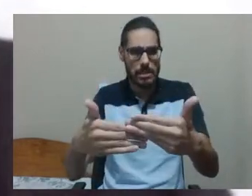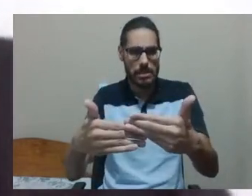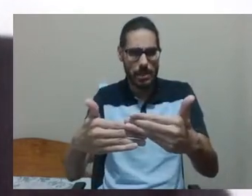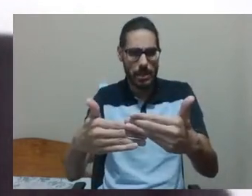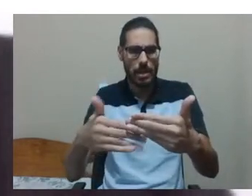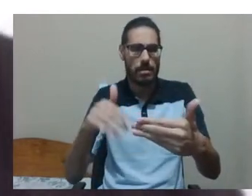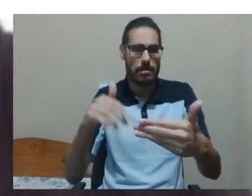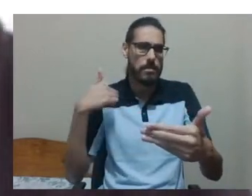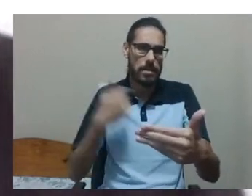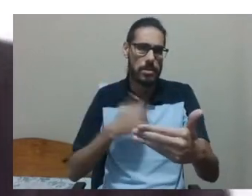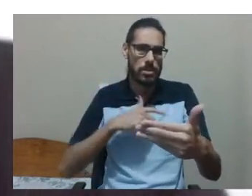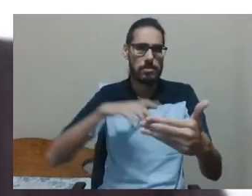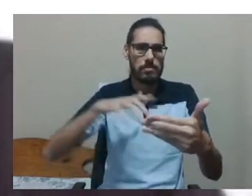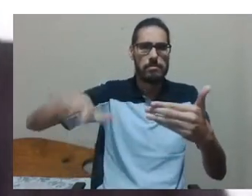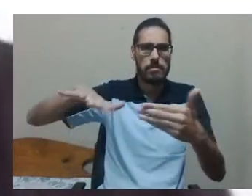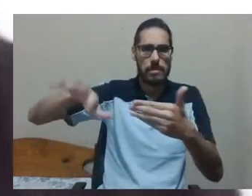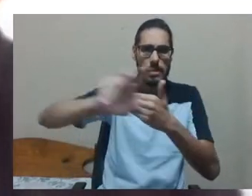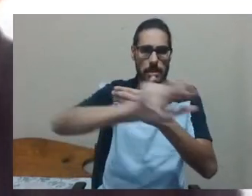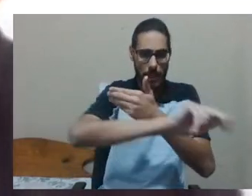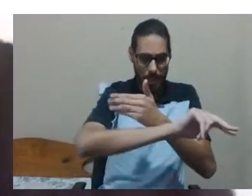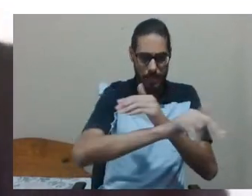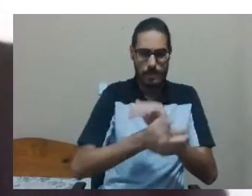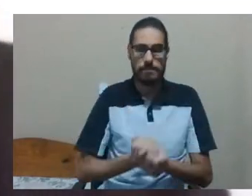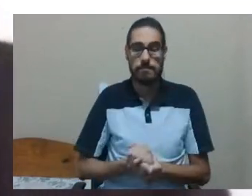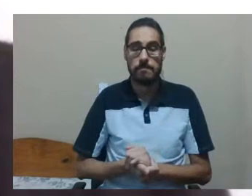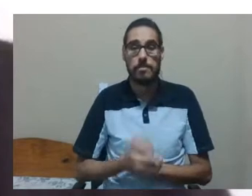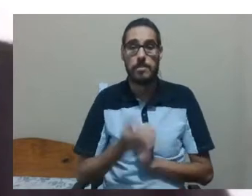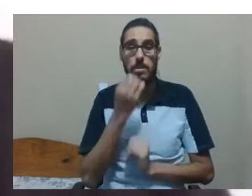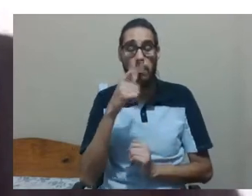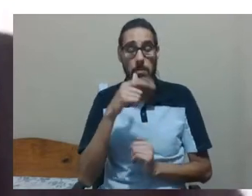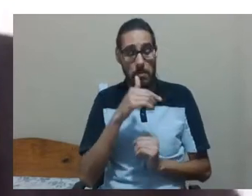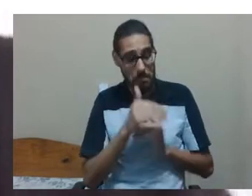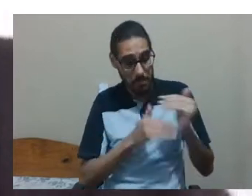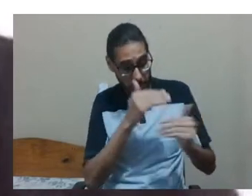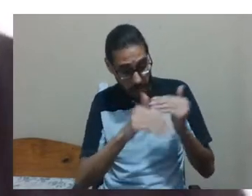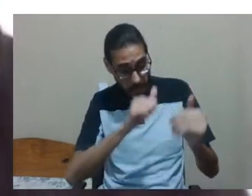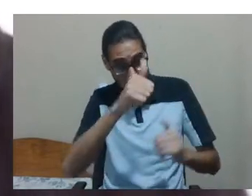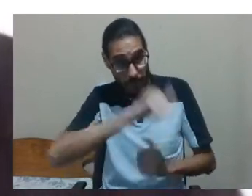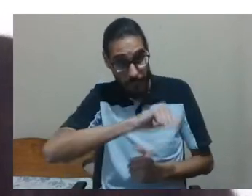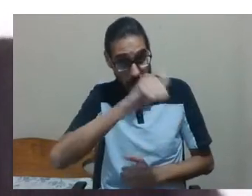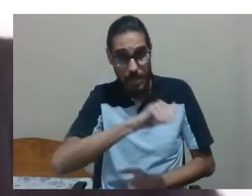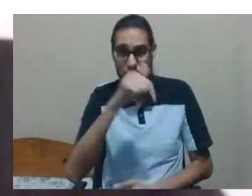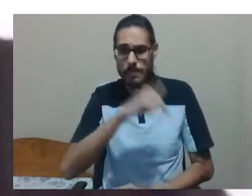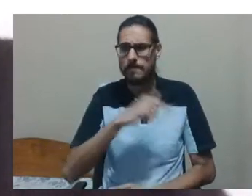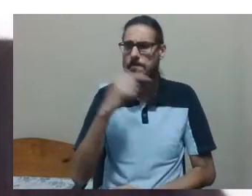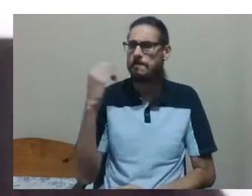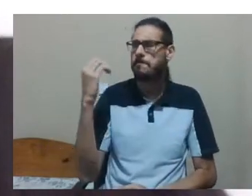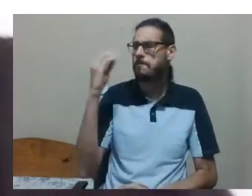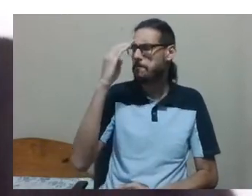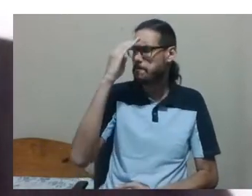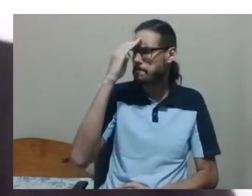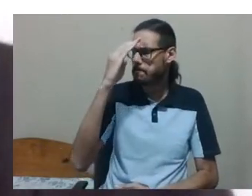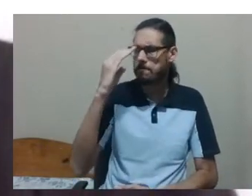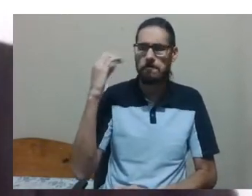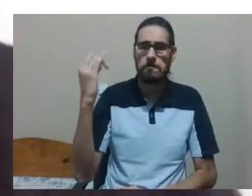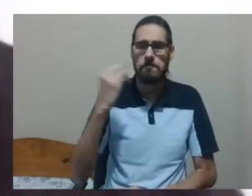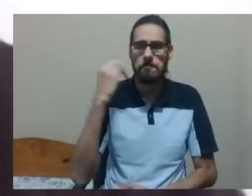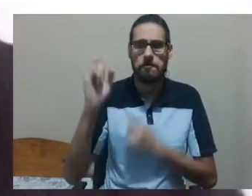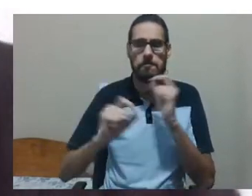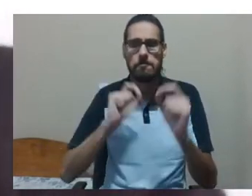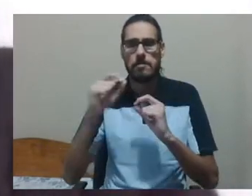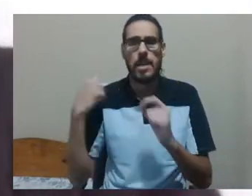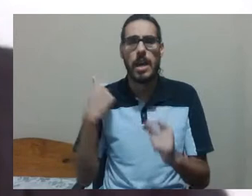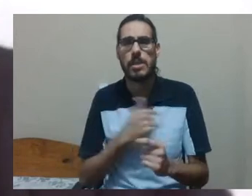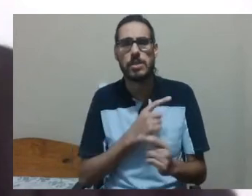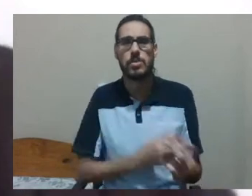ok? Nesse processo de avaliação, é fundamental nós termos de fato o comprometimento